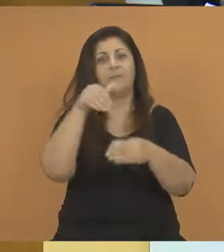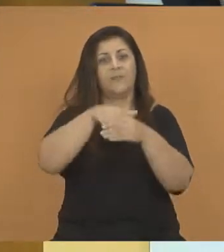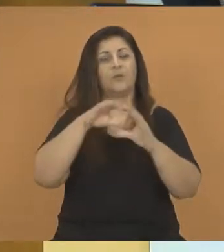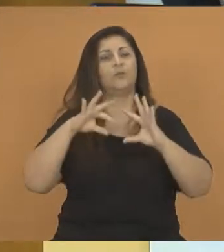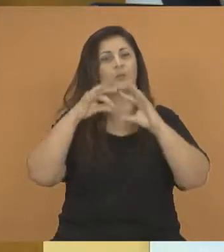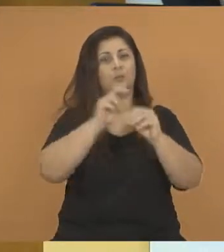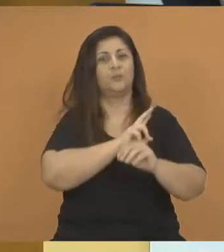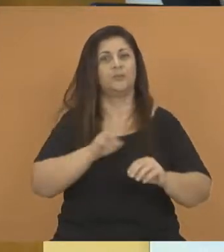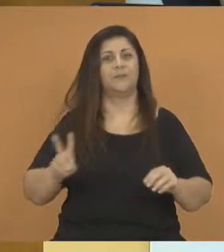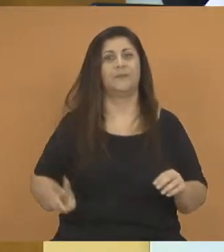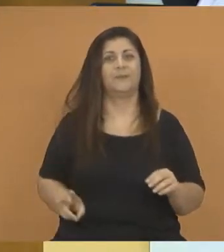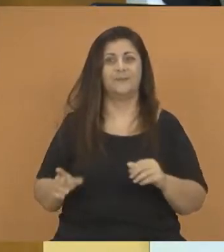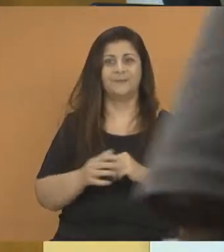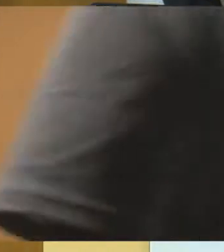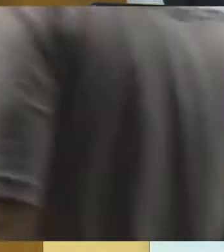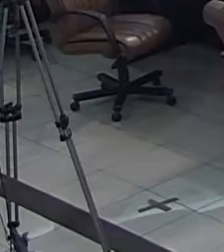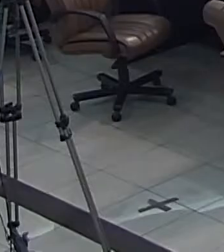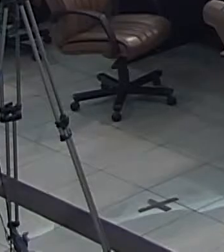pares.